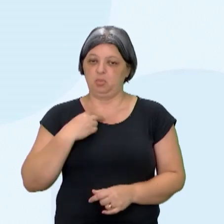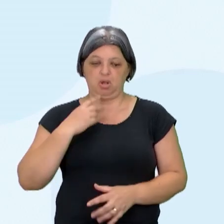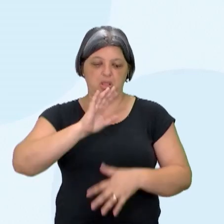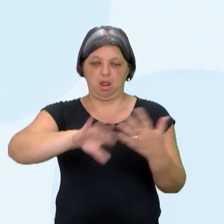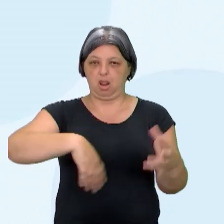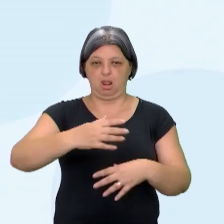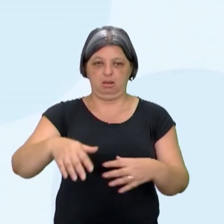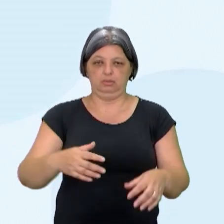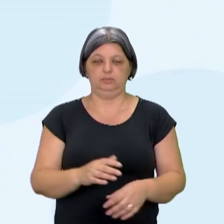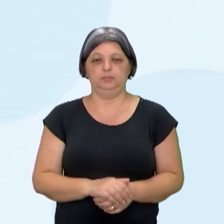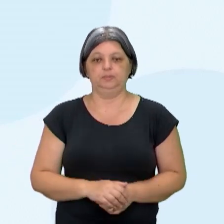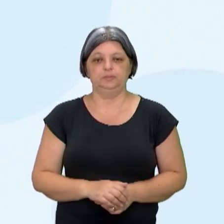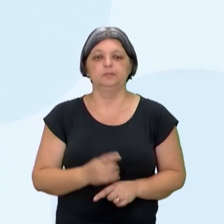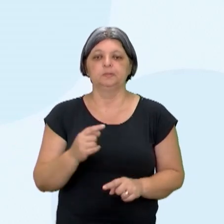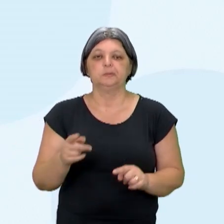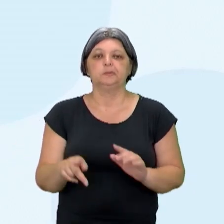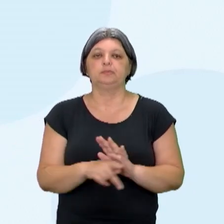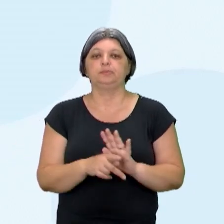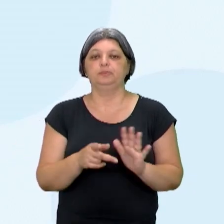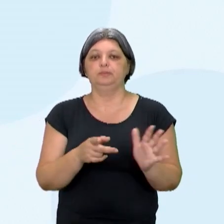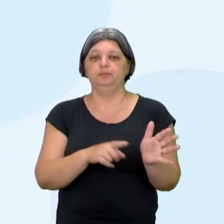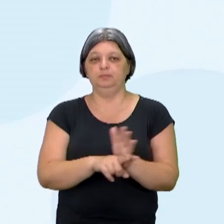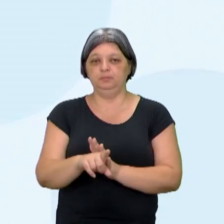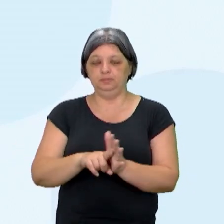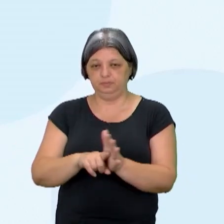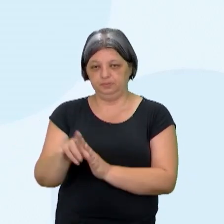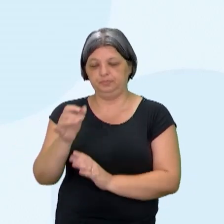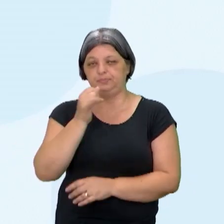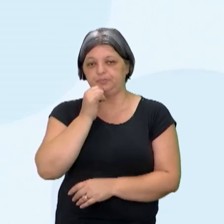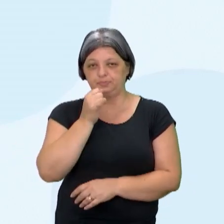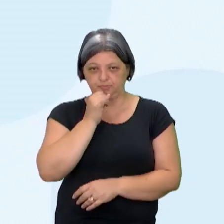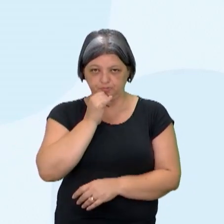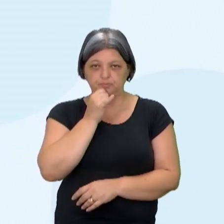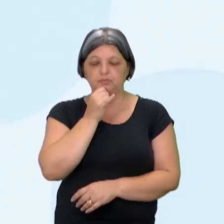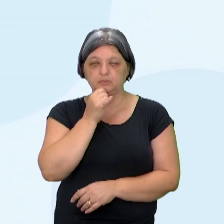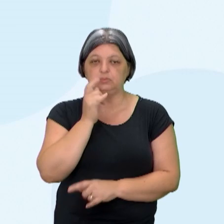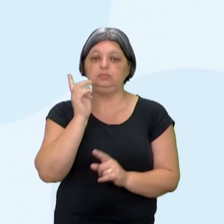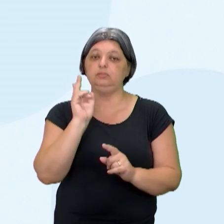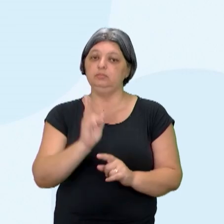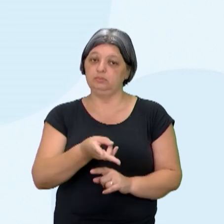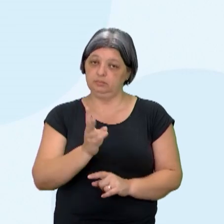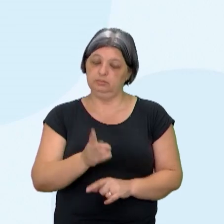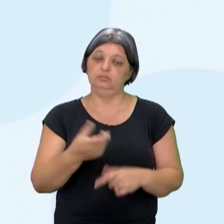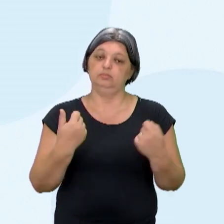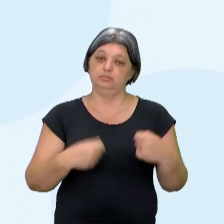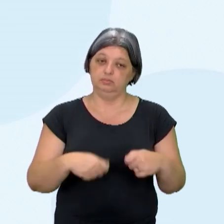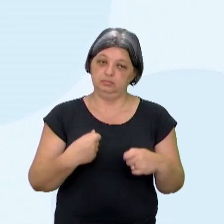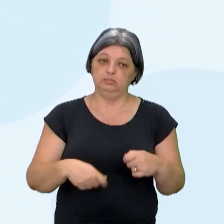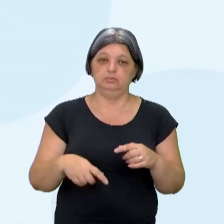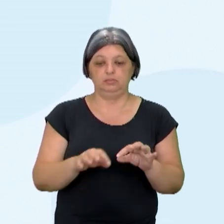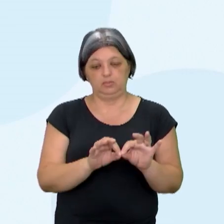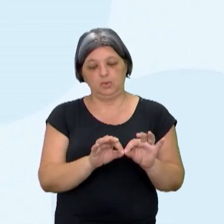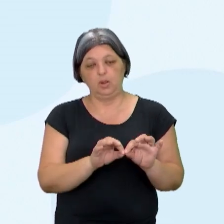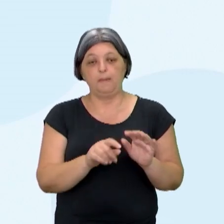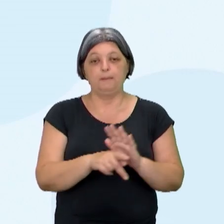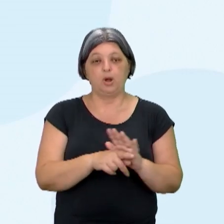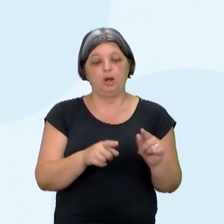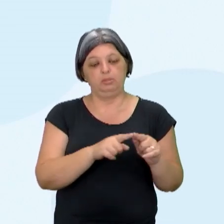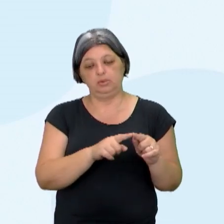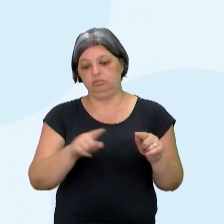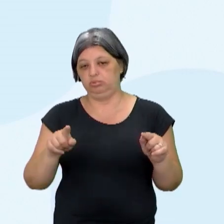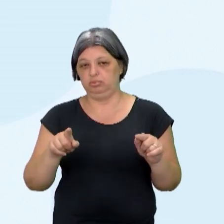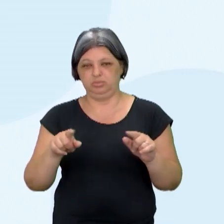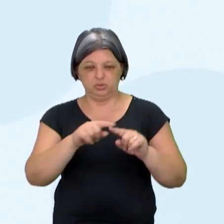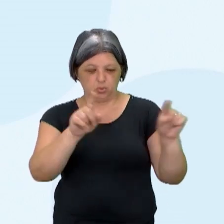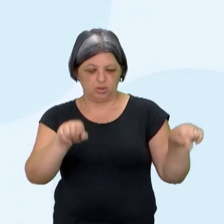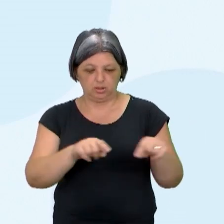Aqui, esse estudo, ele fecha bem aí esse exemplo de que a gente pode ter, sim, horizontais, como também